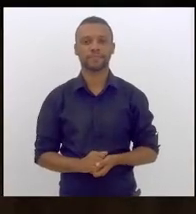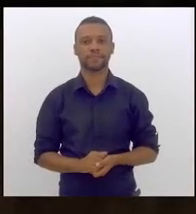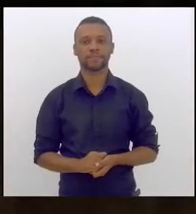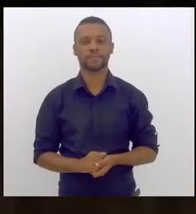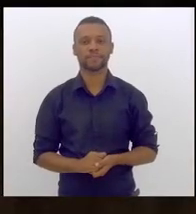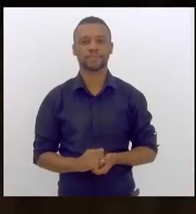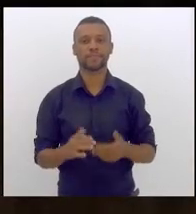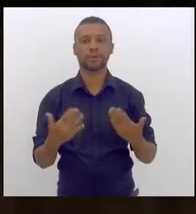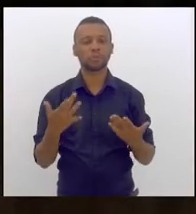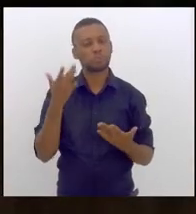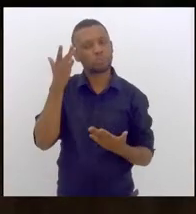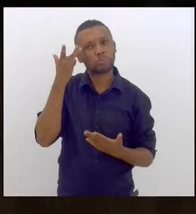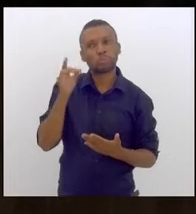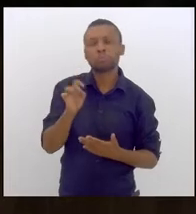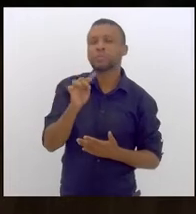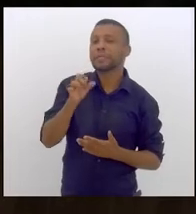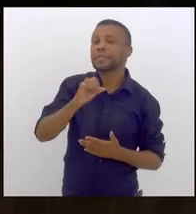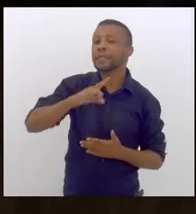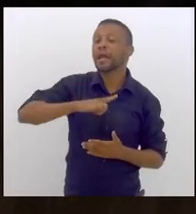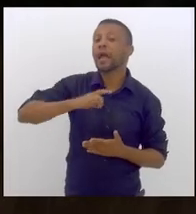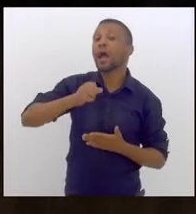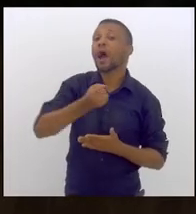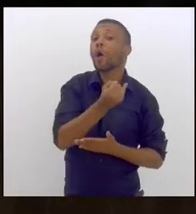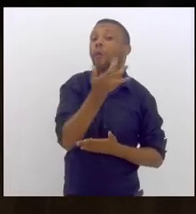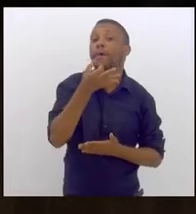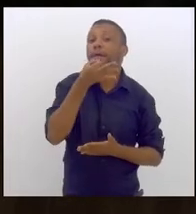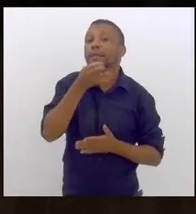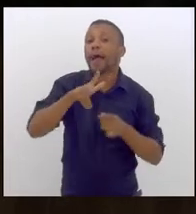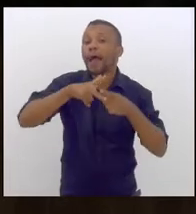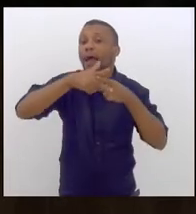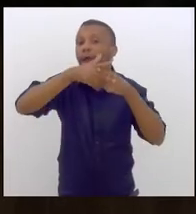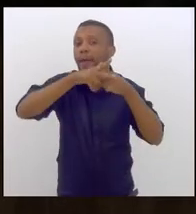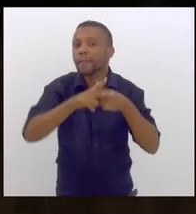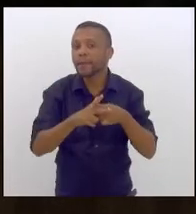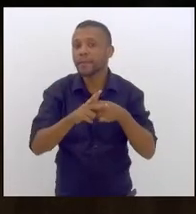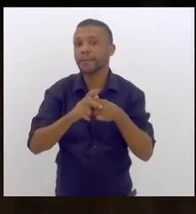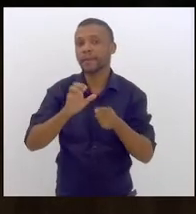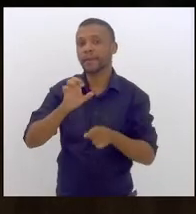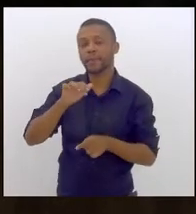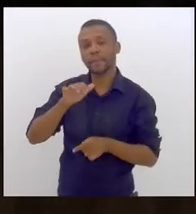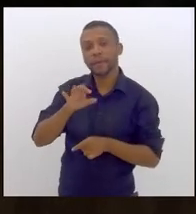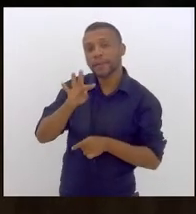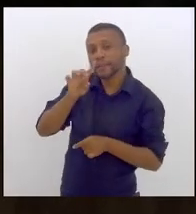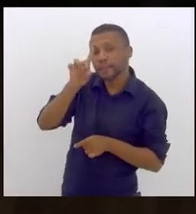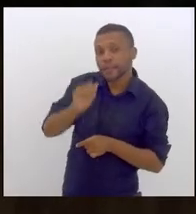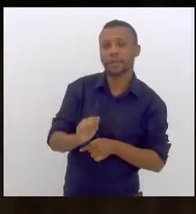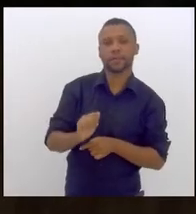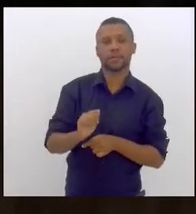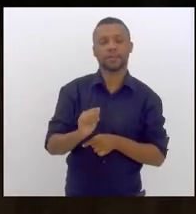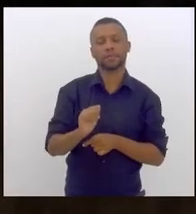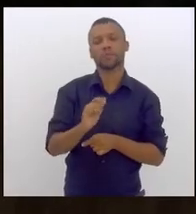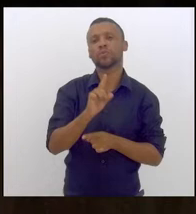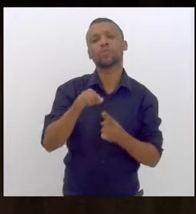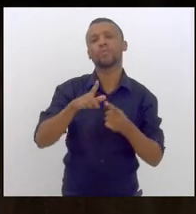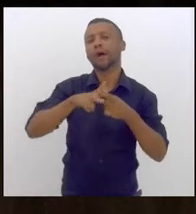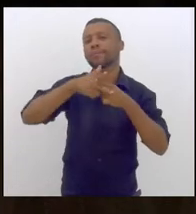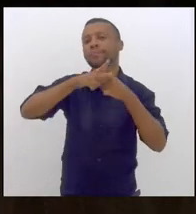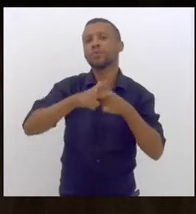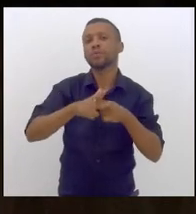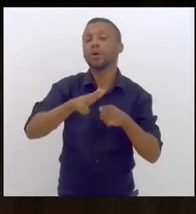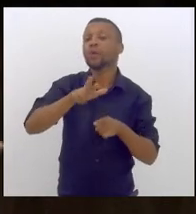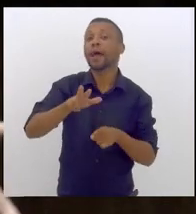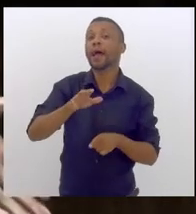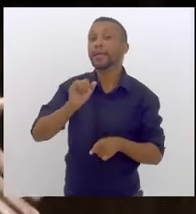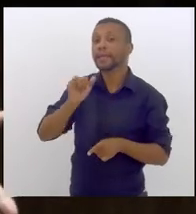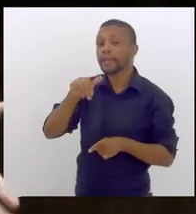eu não sei se tem alguma emenda no sentido de fazer uma correção. Não é imaterial,